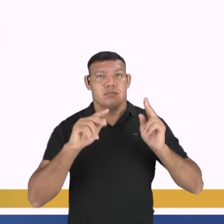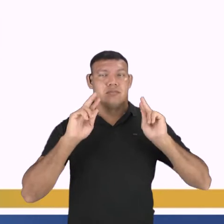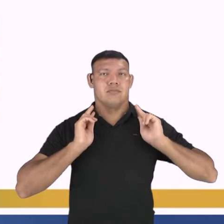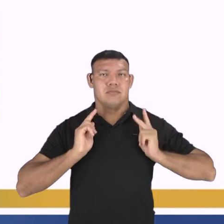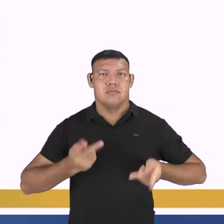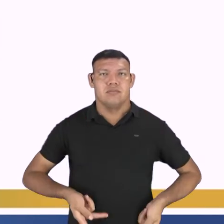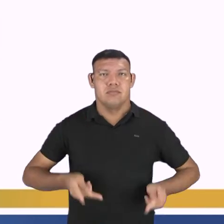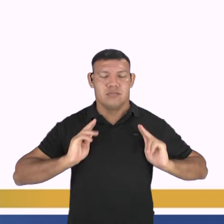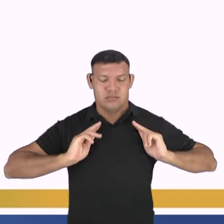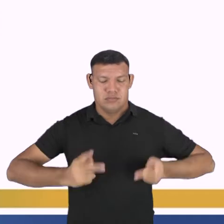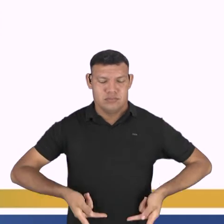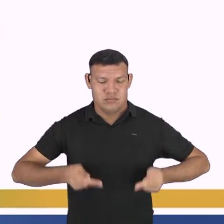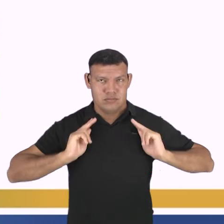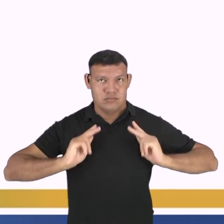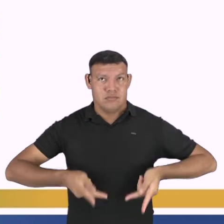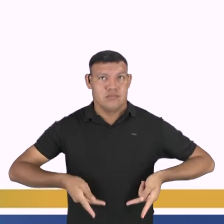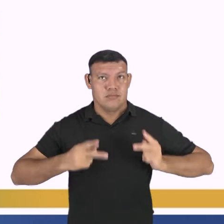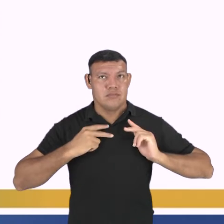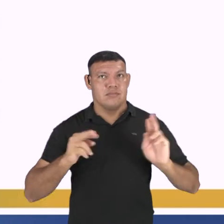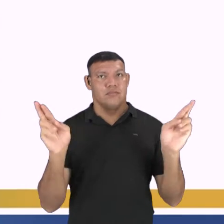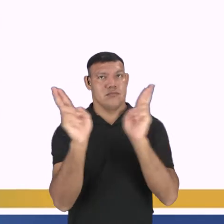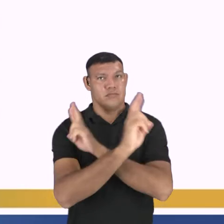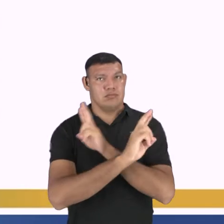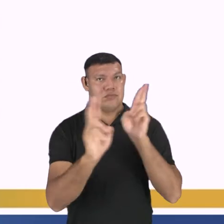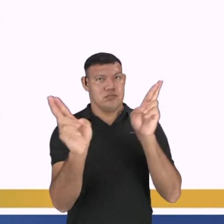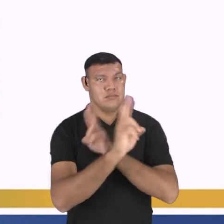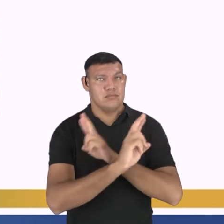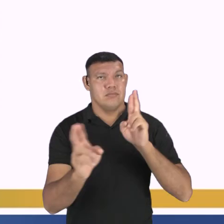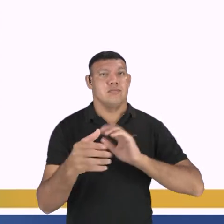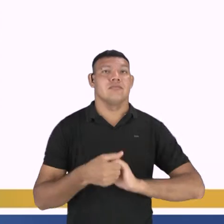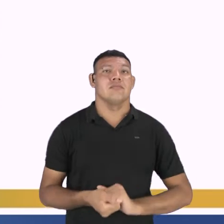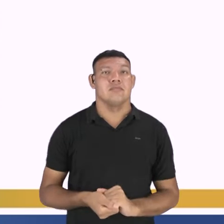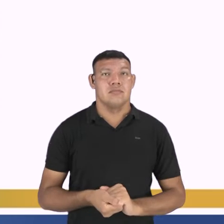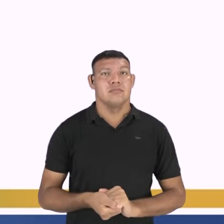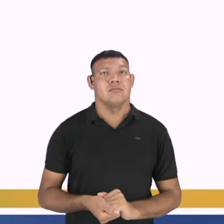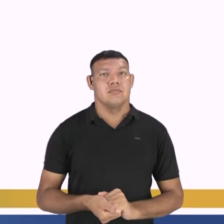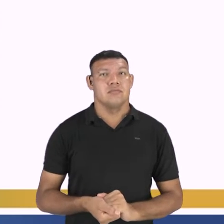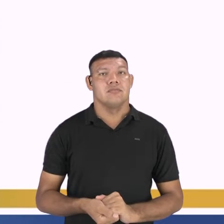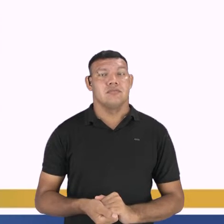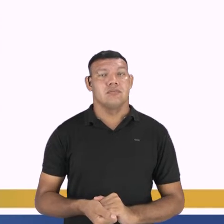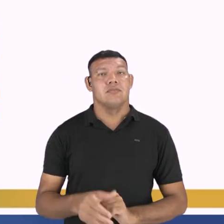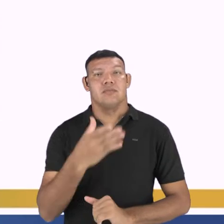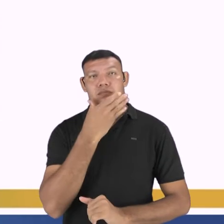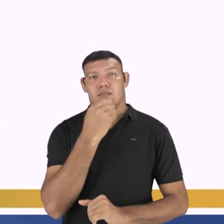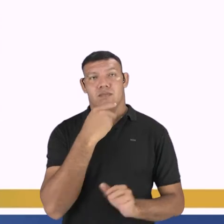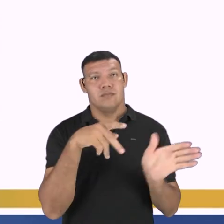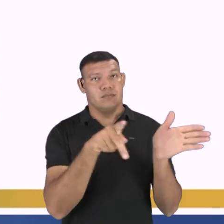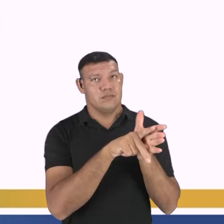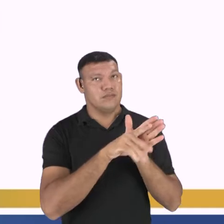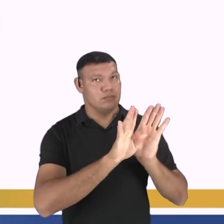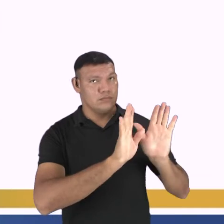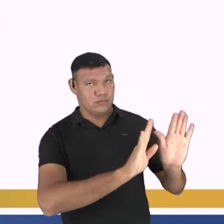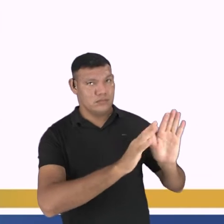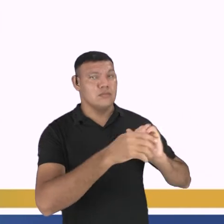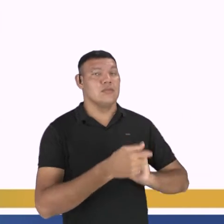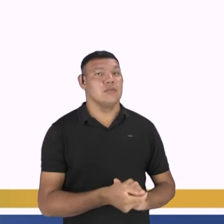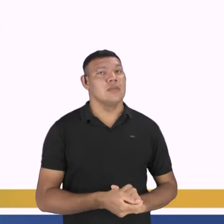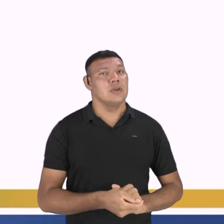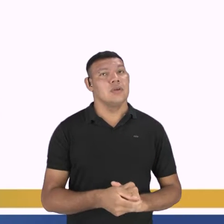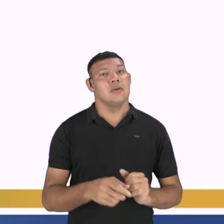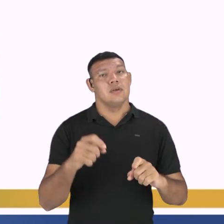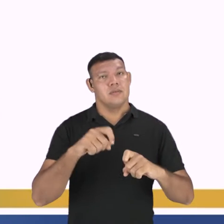que é o hormônio responsável, né, relacionado com que é o hormônio masculino, relacionado com o